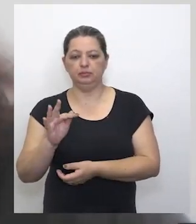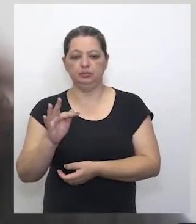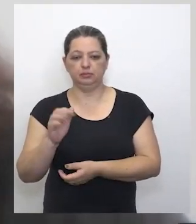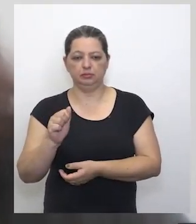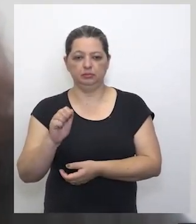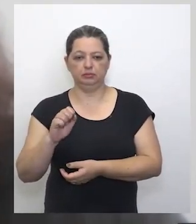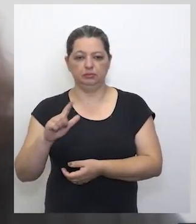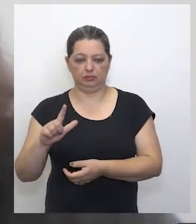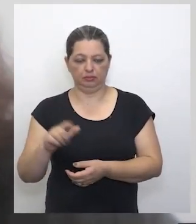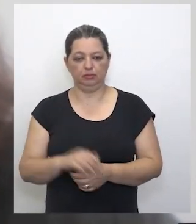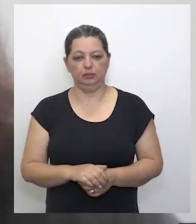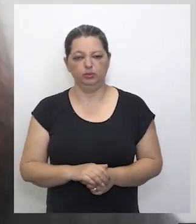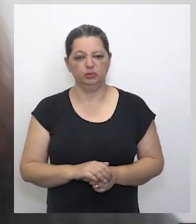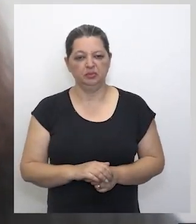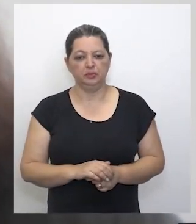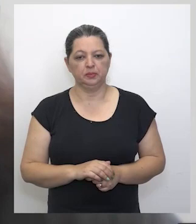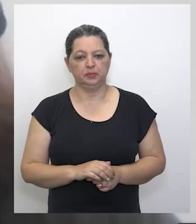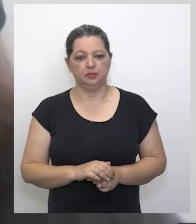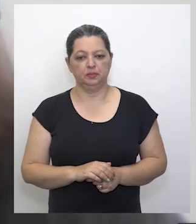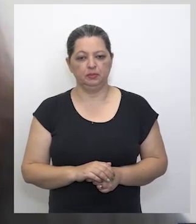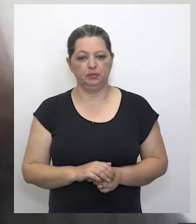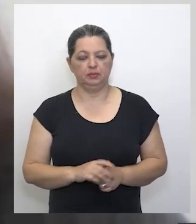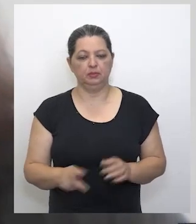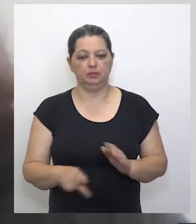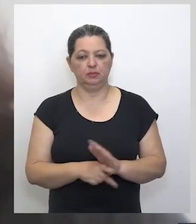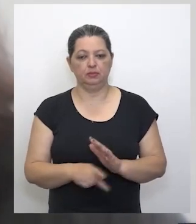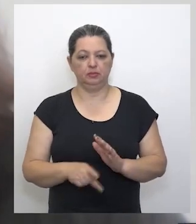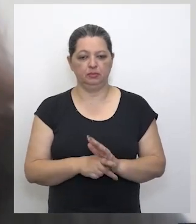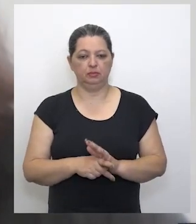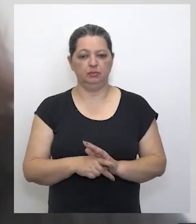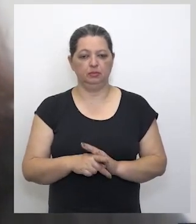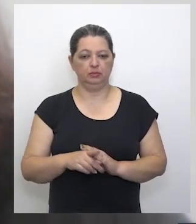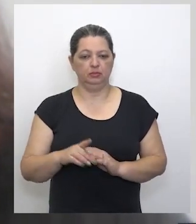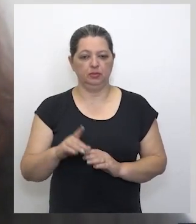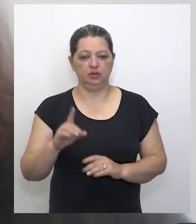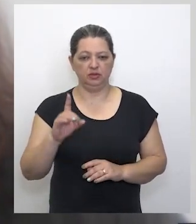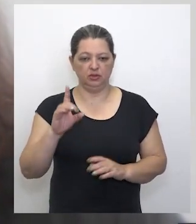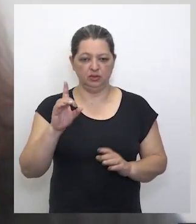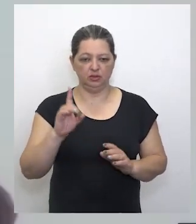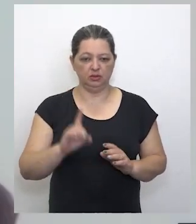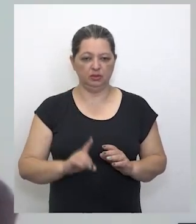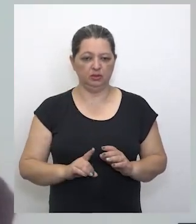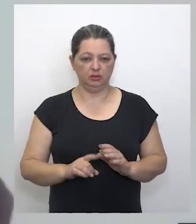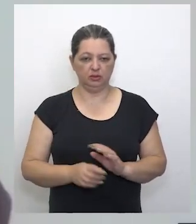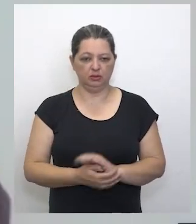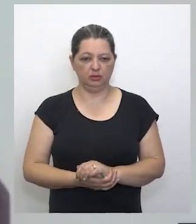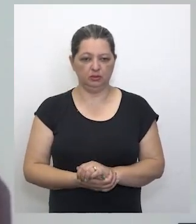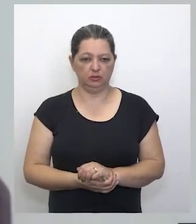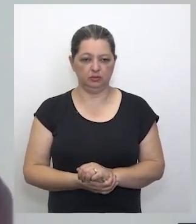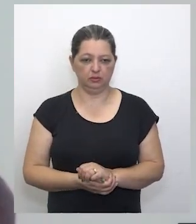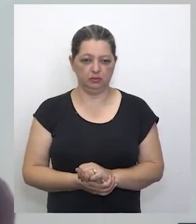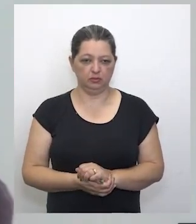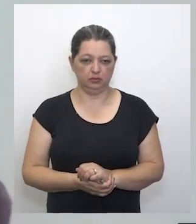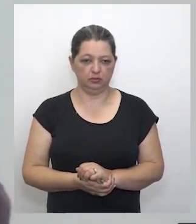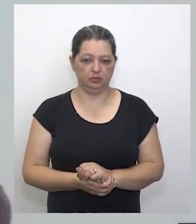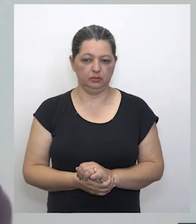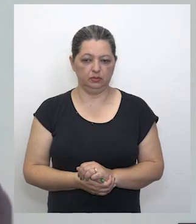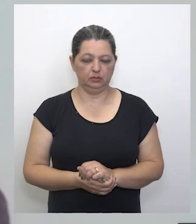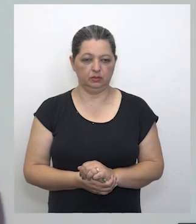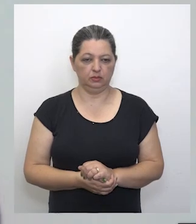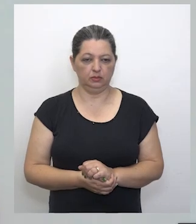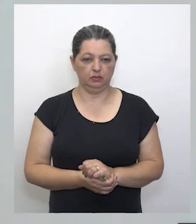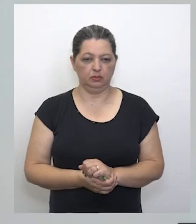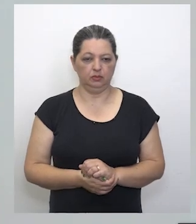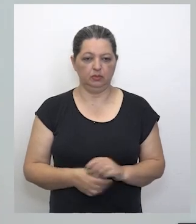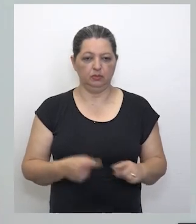os estudantes com deficiência intelectual. Rafael, é com você. Muito obrigado, Cleidmar.